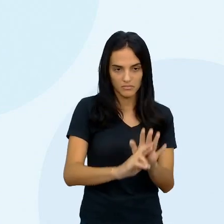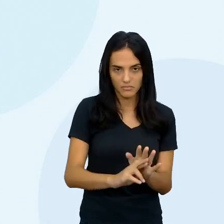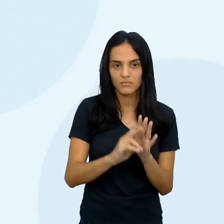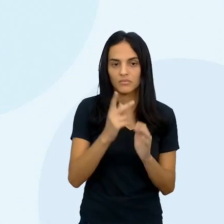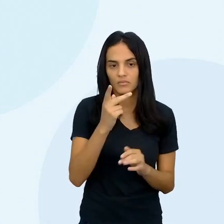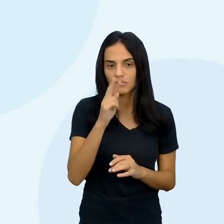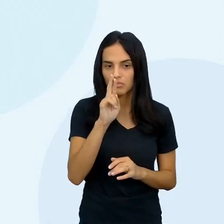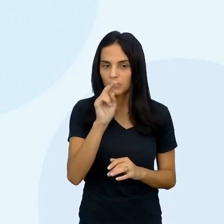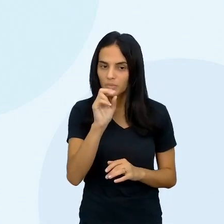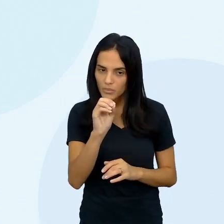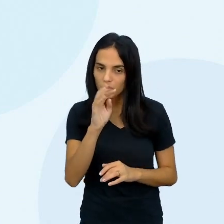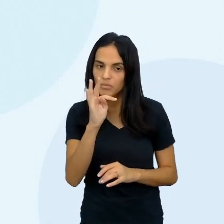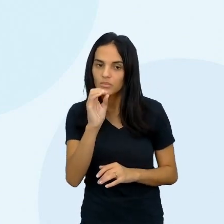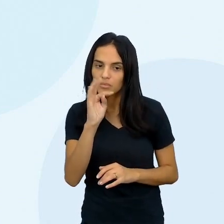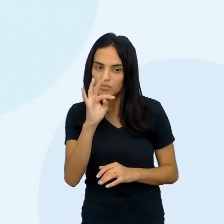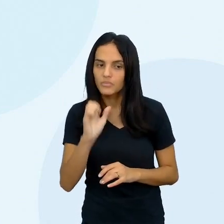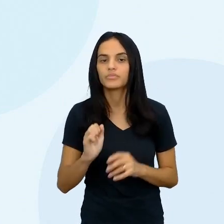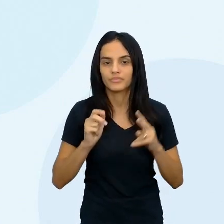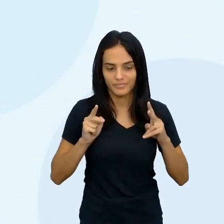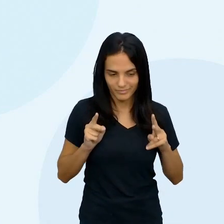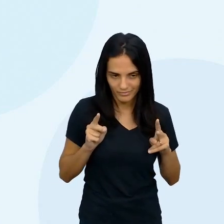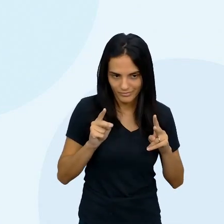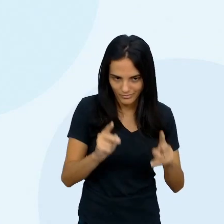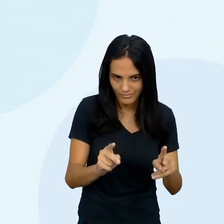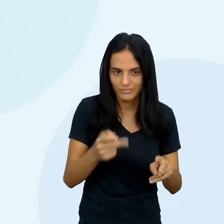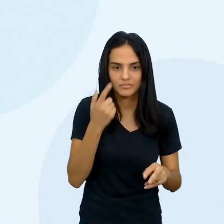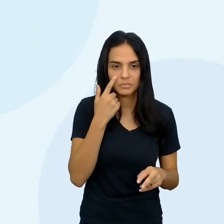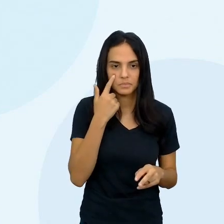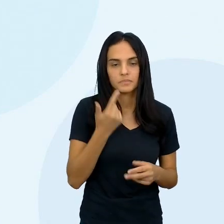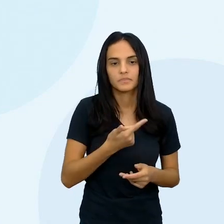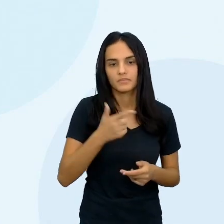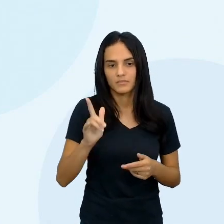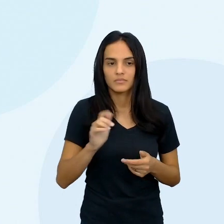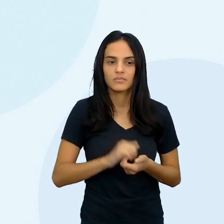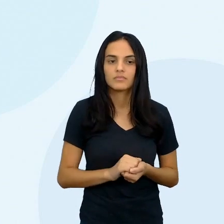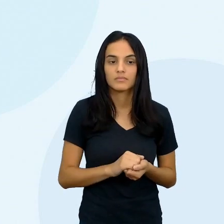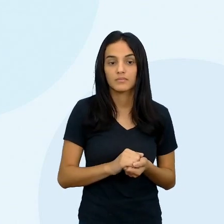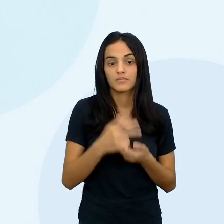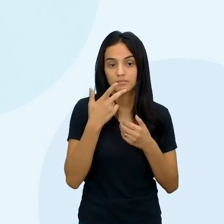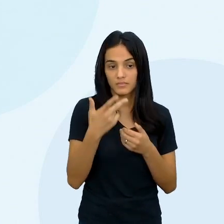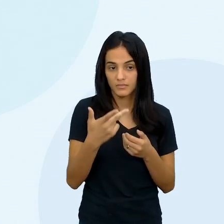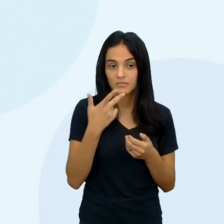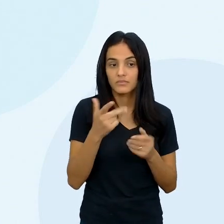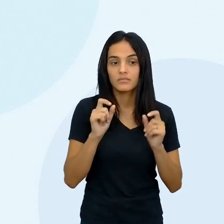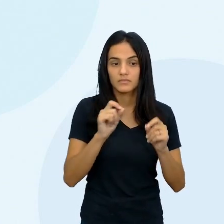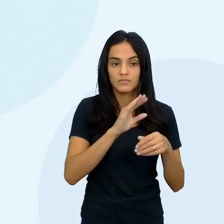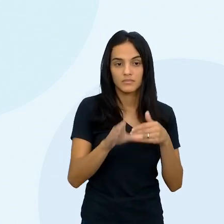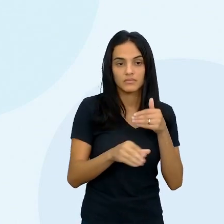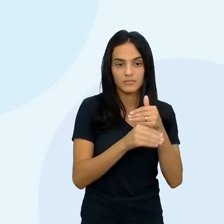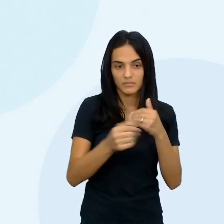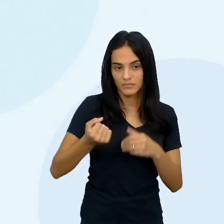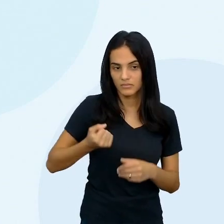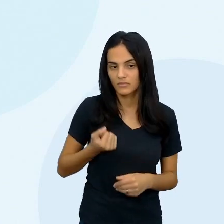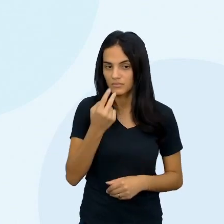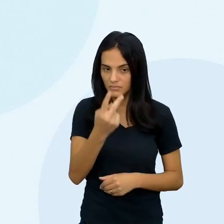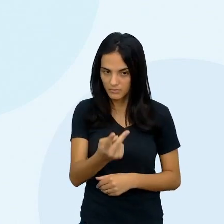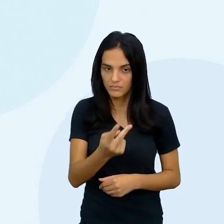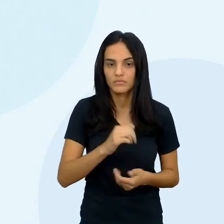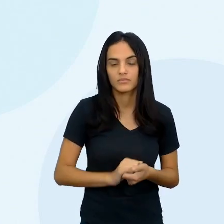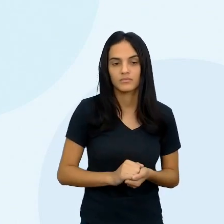protótipo. Continuando então, né, Terezinha, no próximo... No próximo nós vamos falar um pouquinho sobre o componente 2, né, que é a